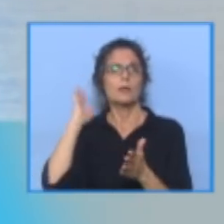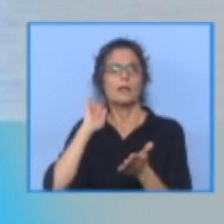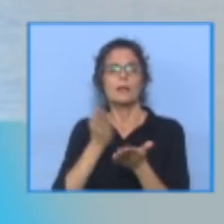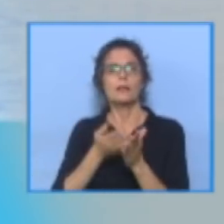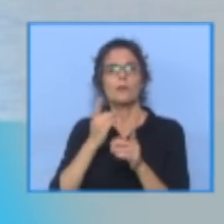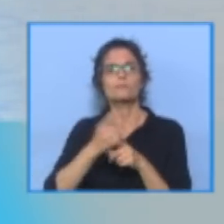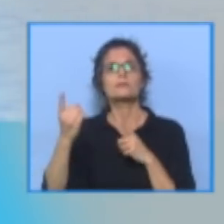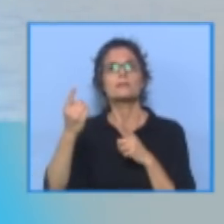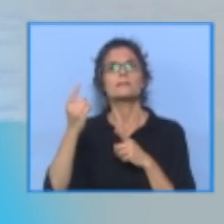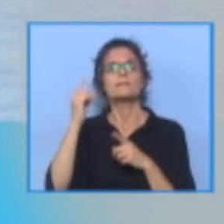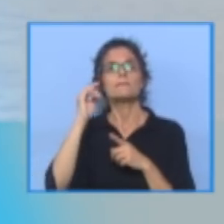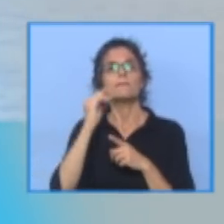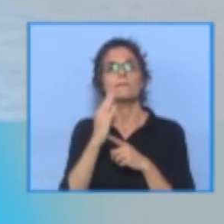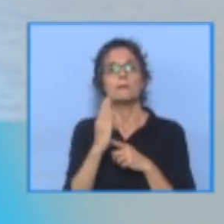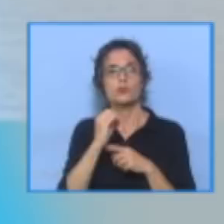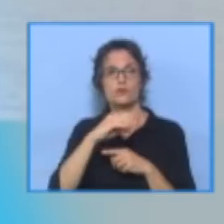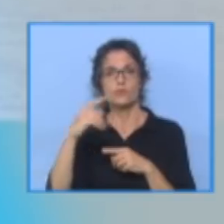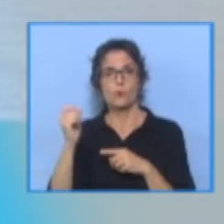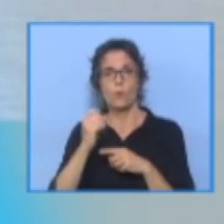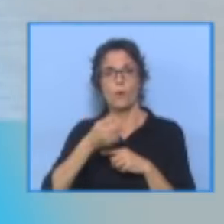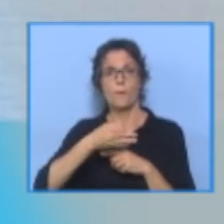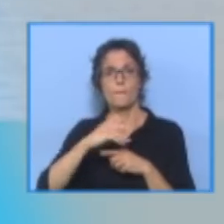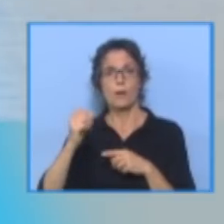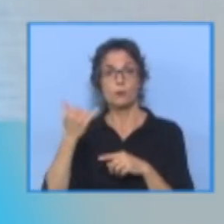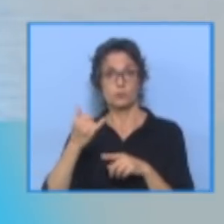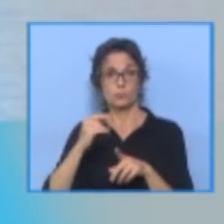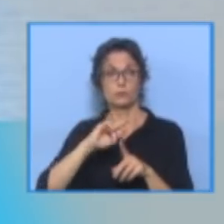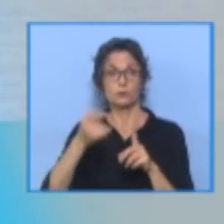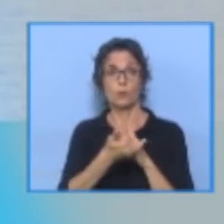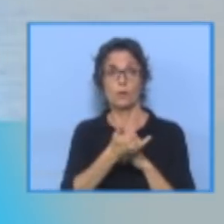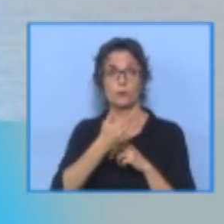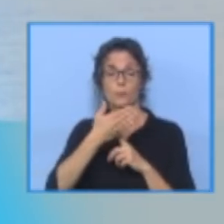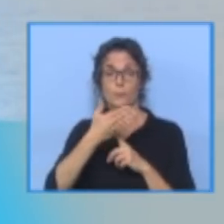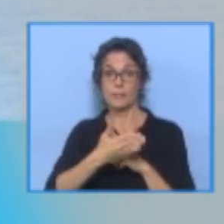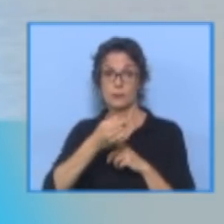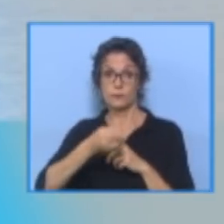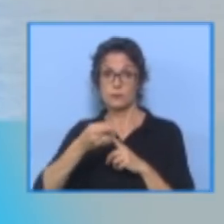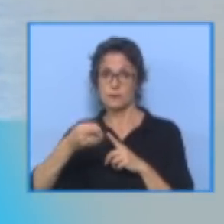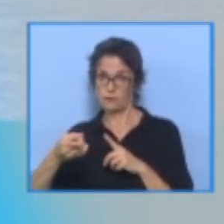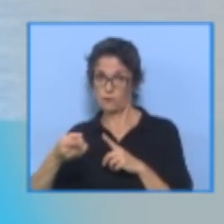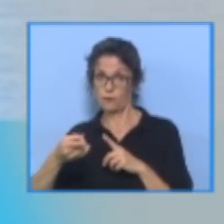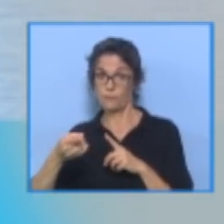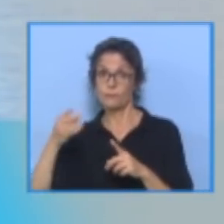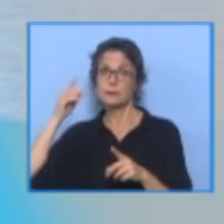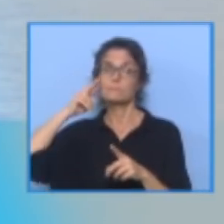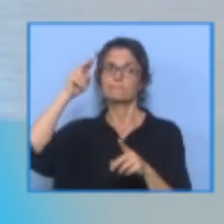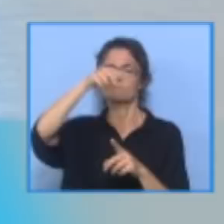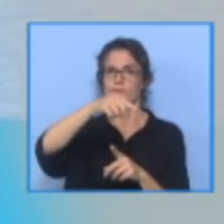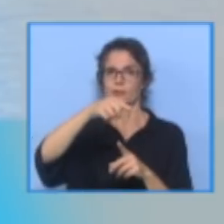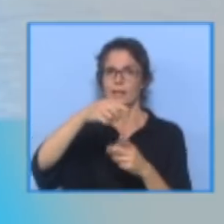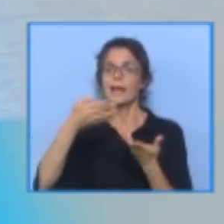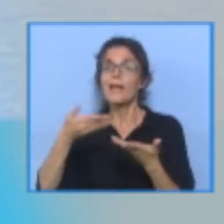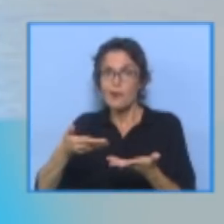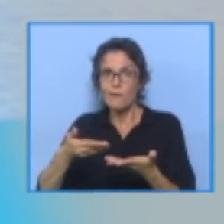o Papa João Paulo II, em 1999, o Papa Francisco tem essa preocupação de ir às periferias